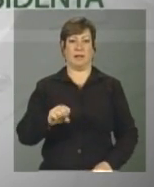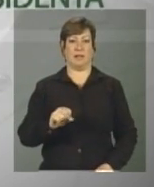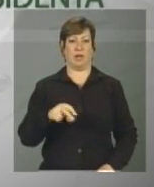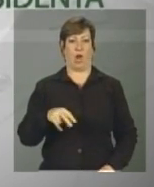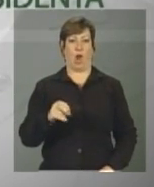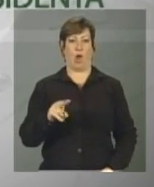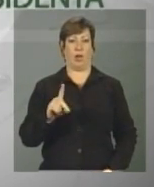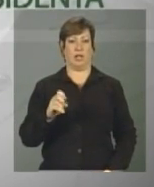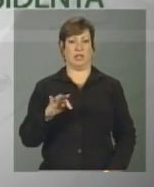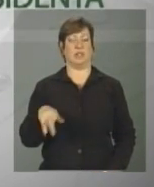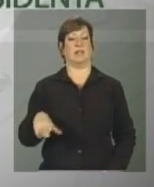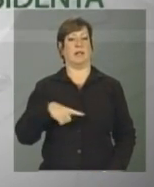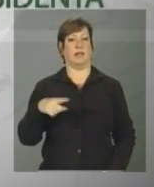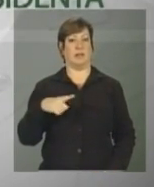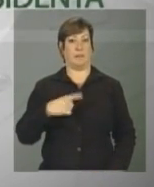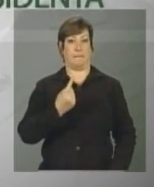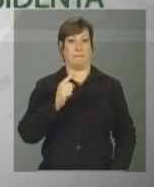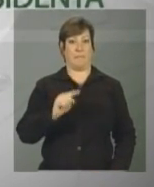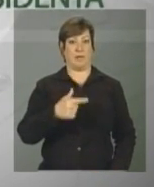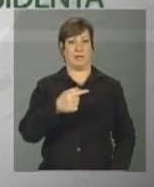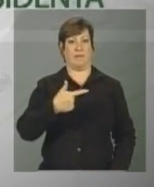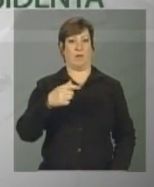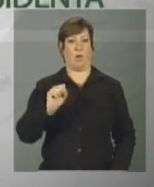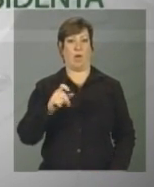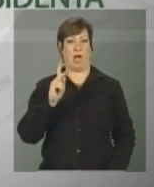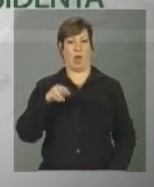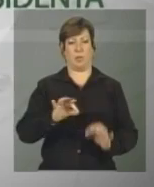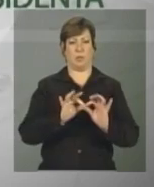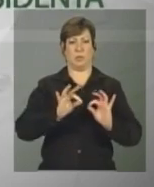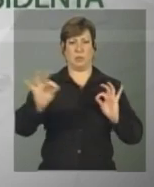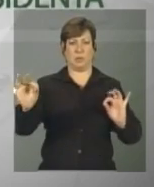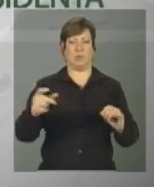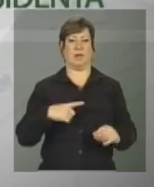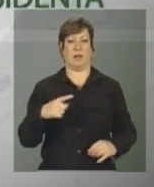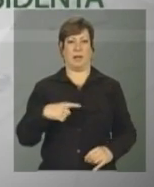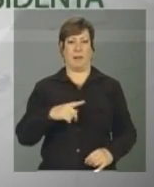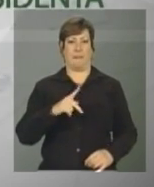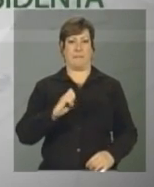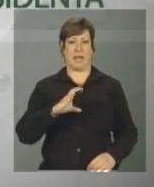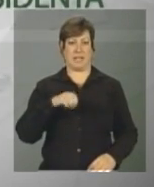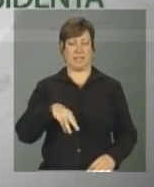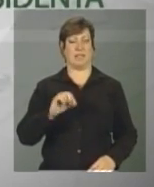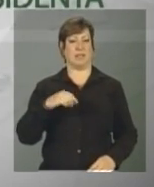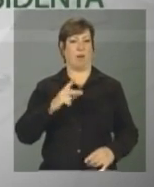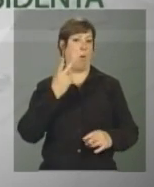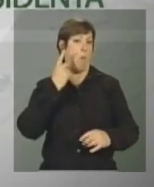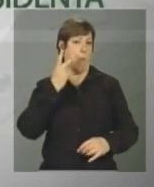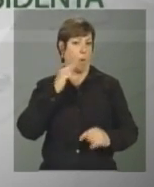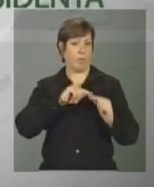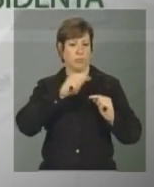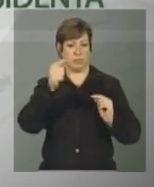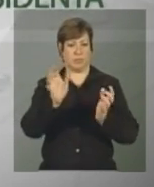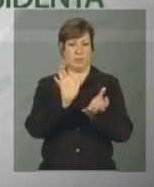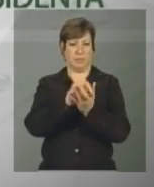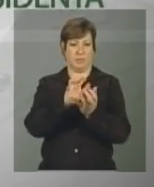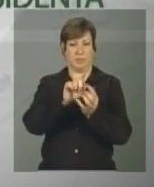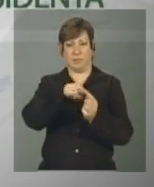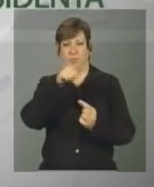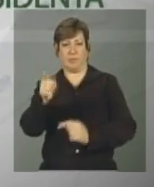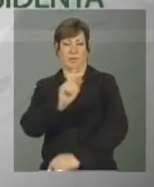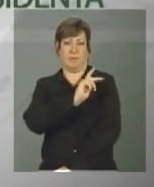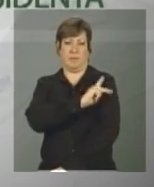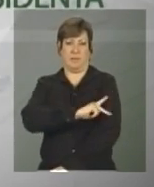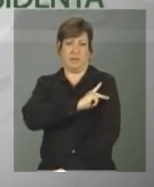terá 1.728 quilômetros de extensão e vai ligar os portos de Pecém, no Ceará, e Suape, em Pernambuco, ao Cerrado de Piauí,